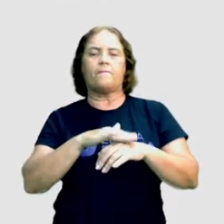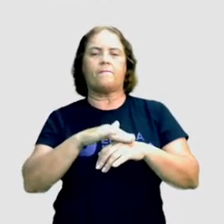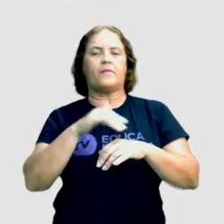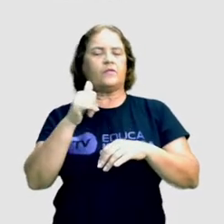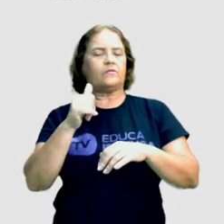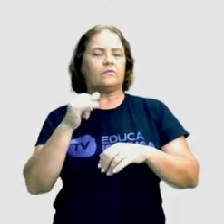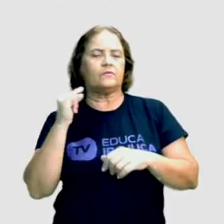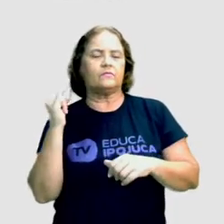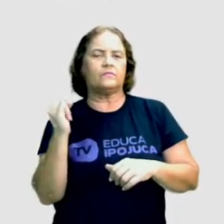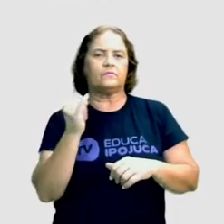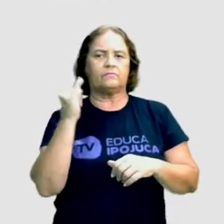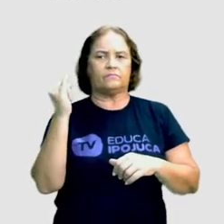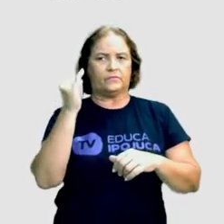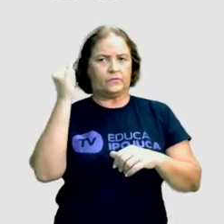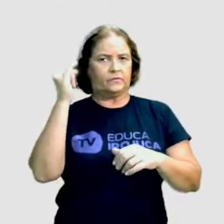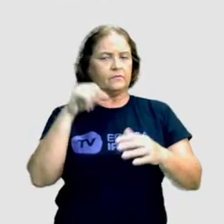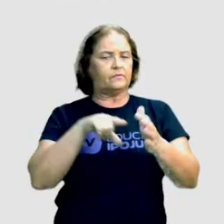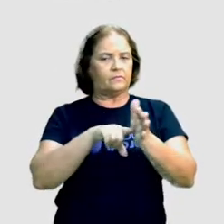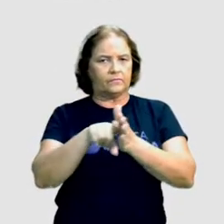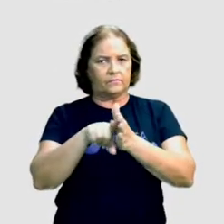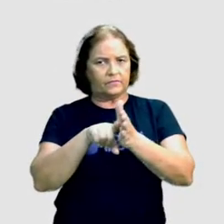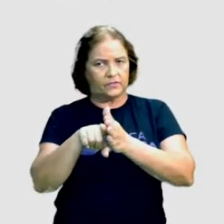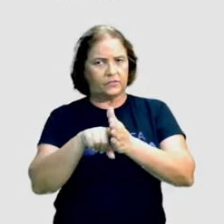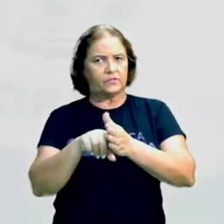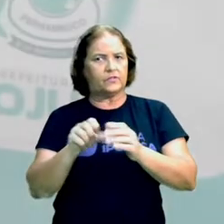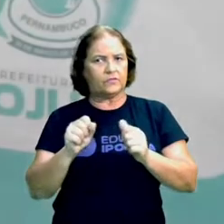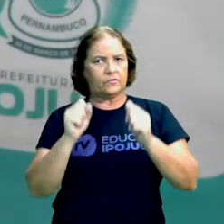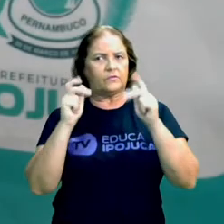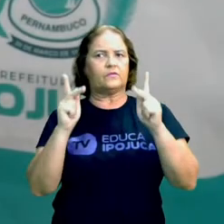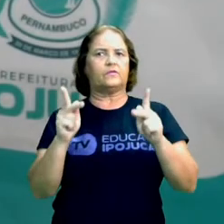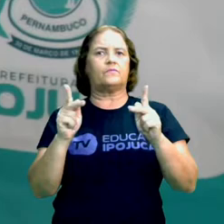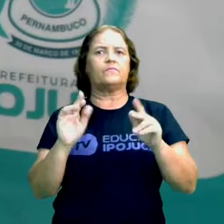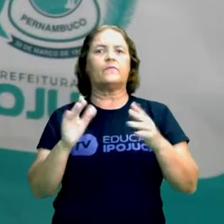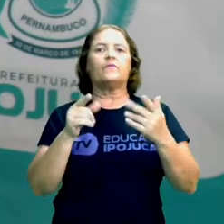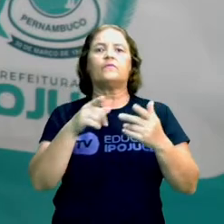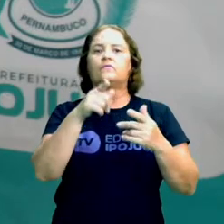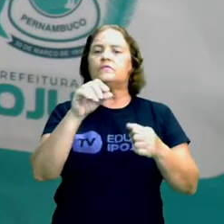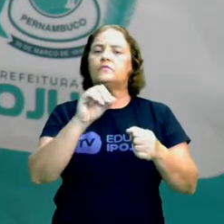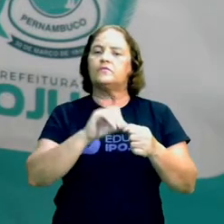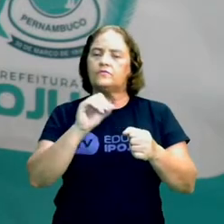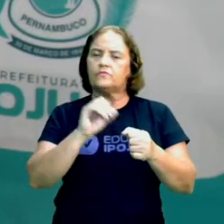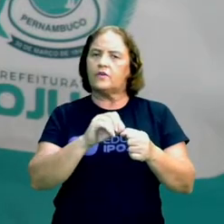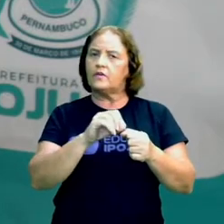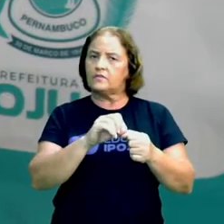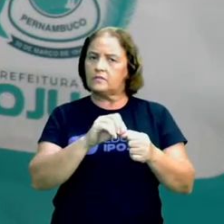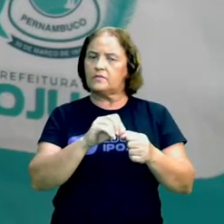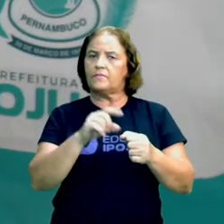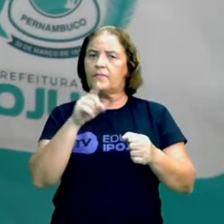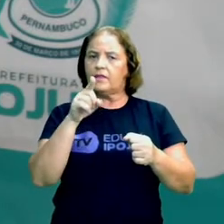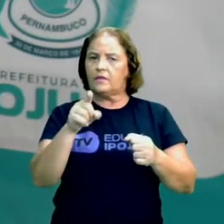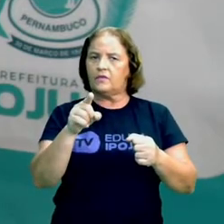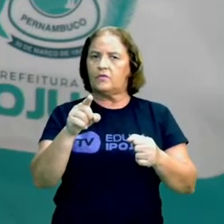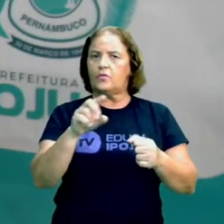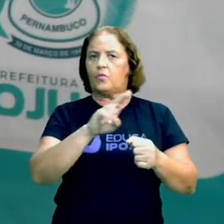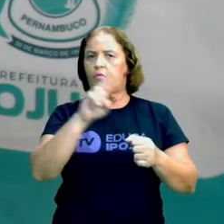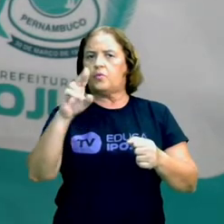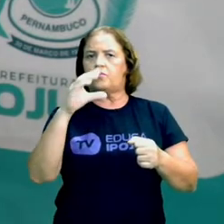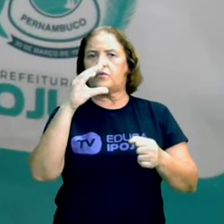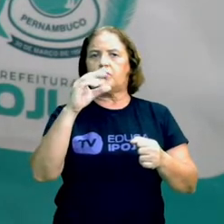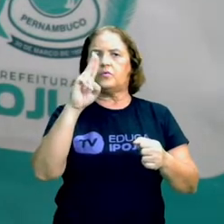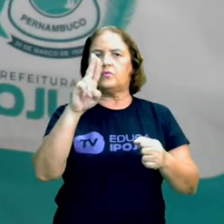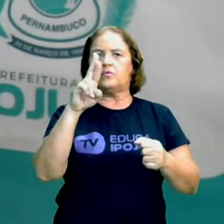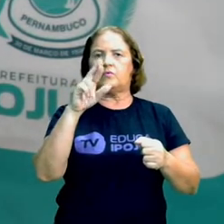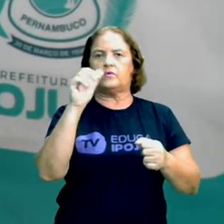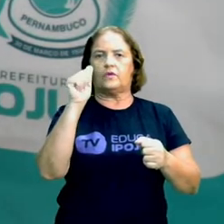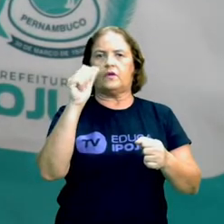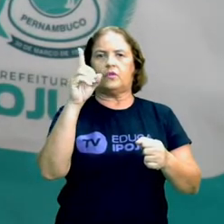mais importante para a pesquisa, ok? Quando vocês fazem isso, vocês estão fazendo uma curadoria. Se você